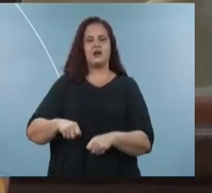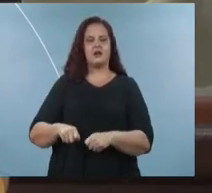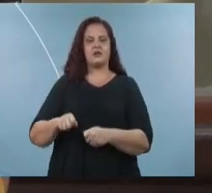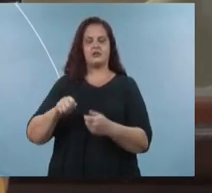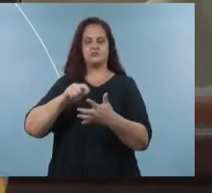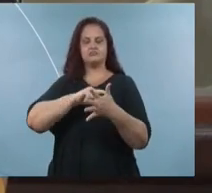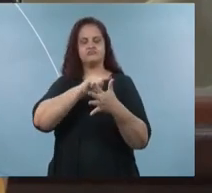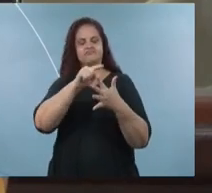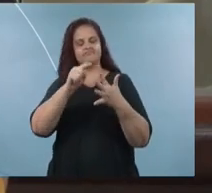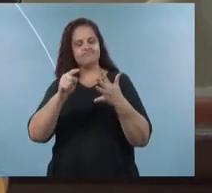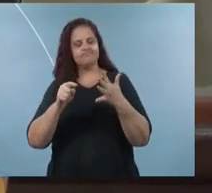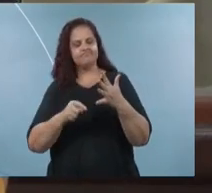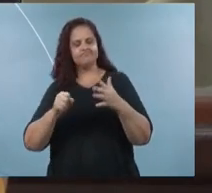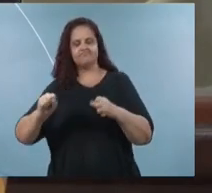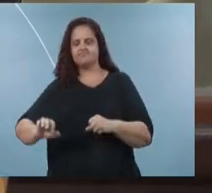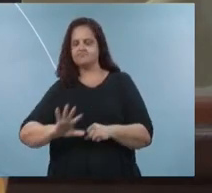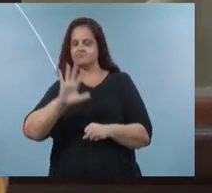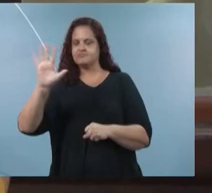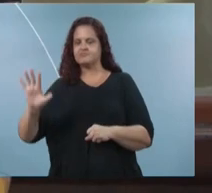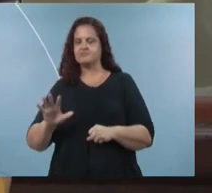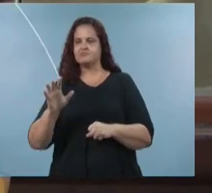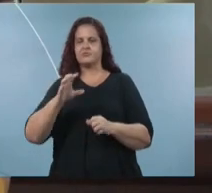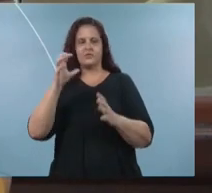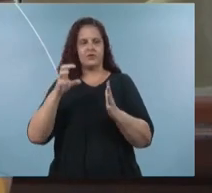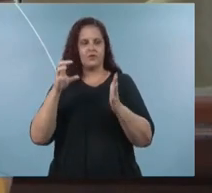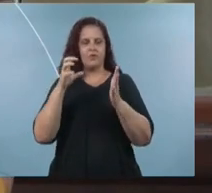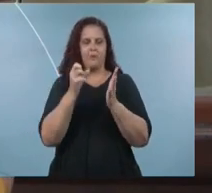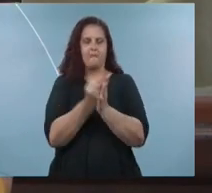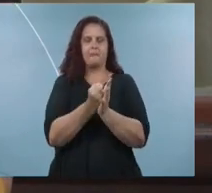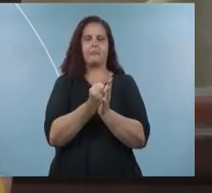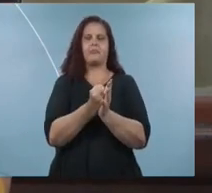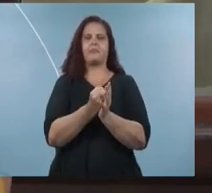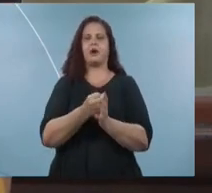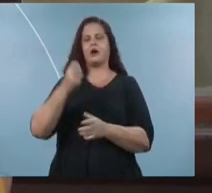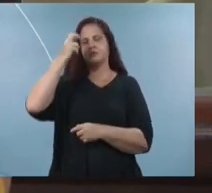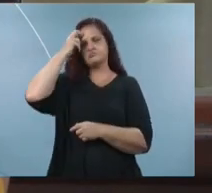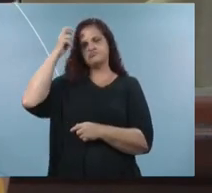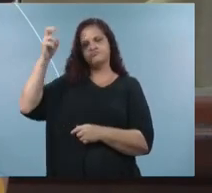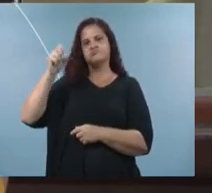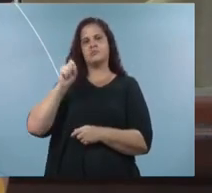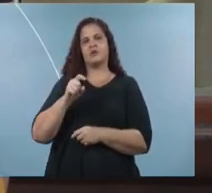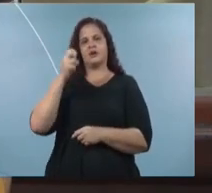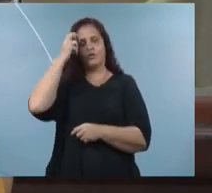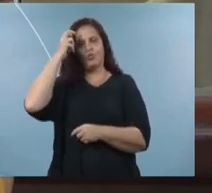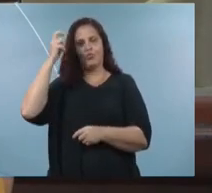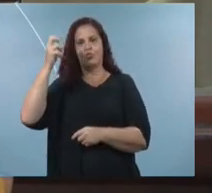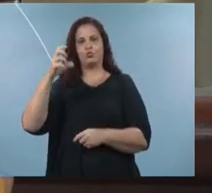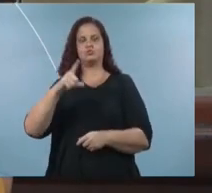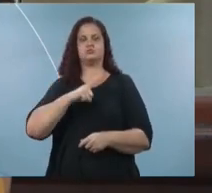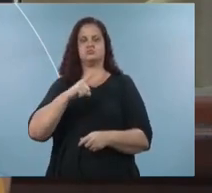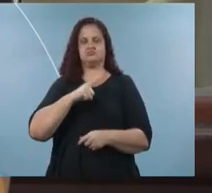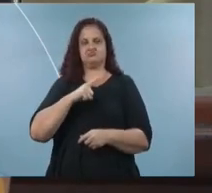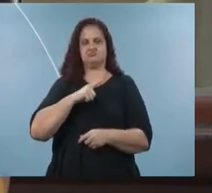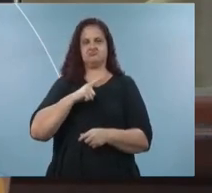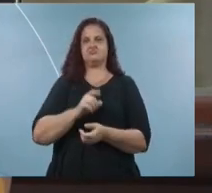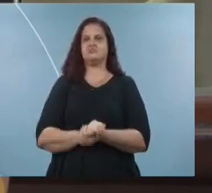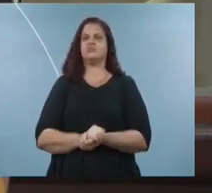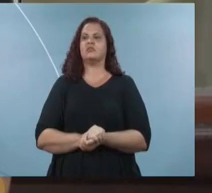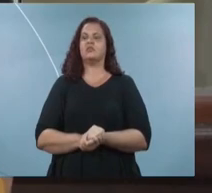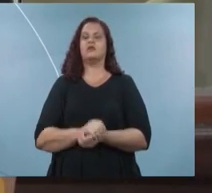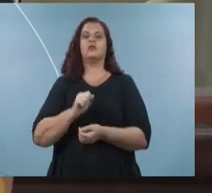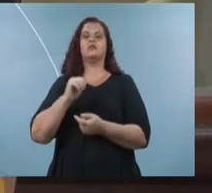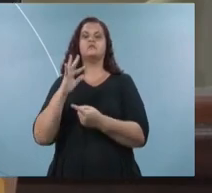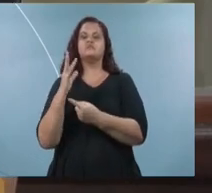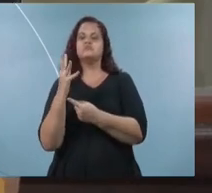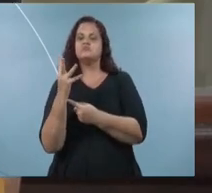as regionalidades e os marcos socioculturais que cada cultura possui. E quando se fala em